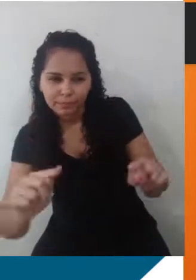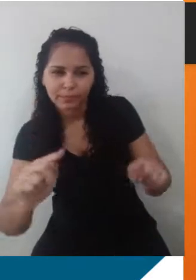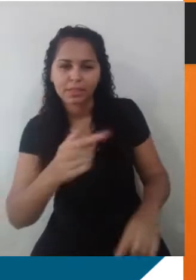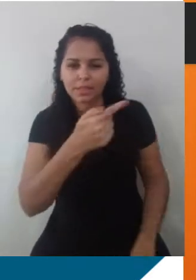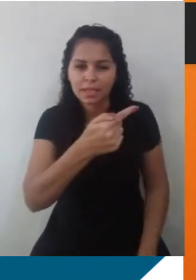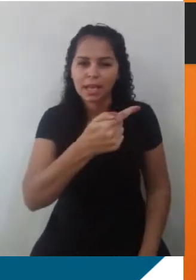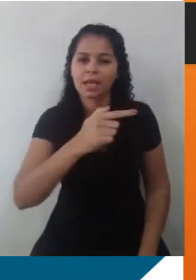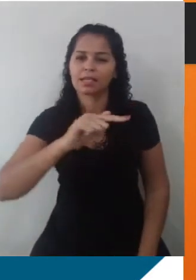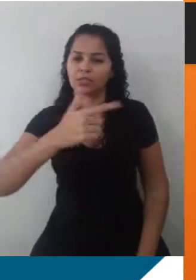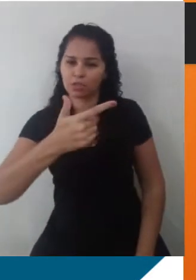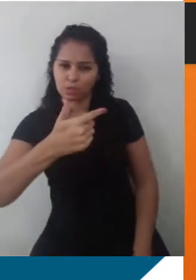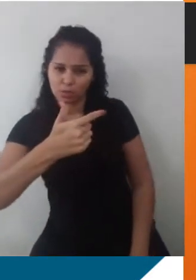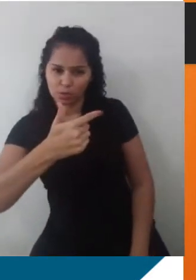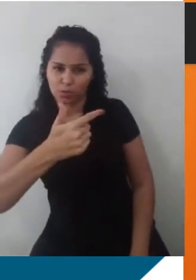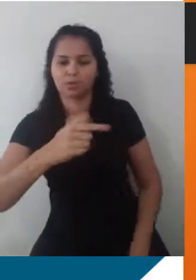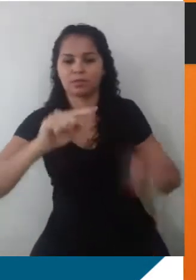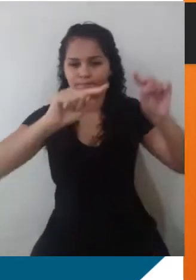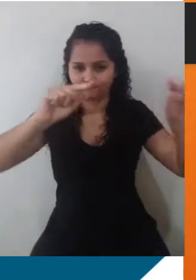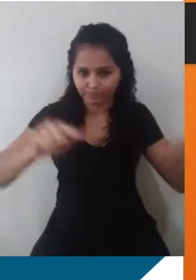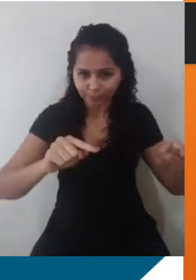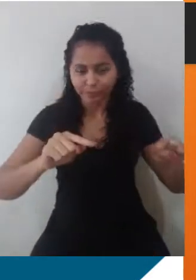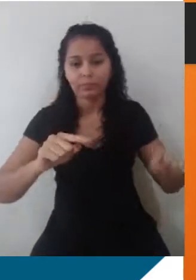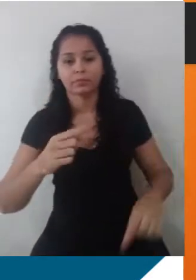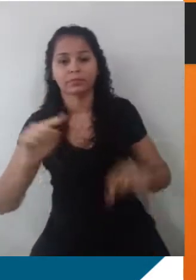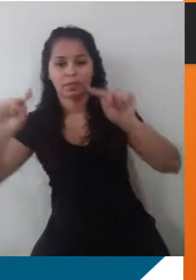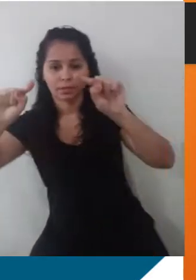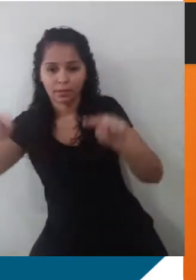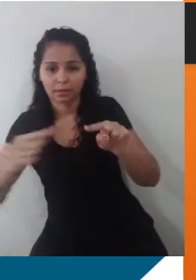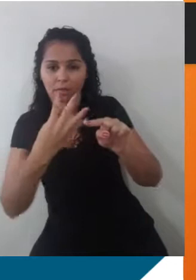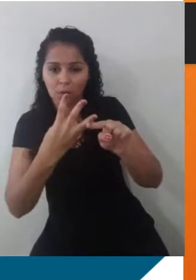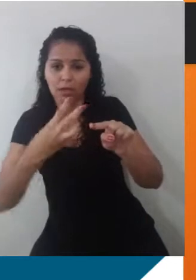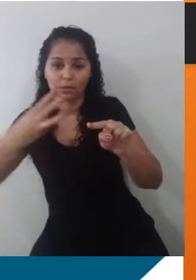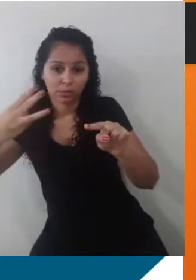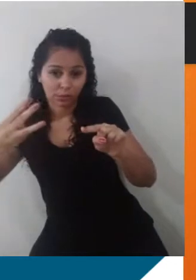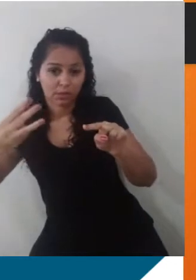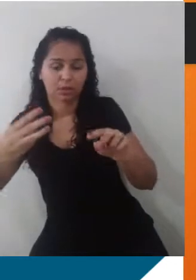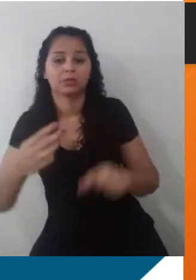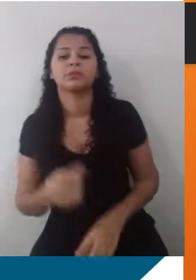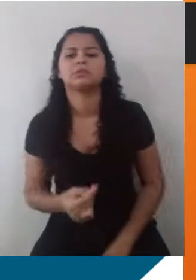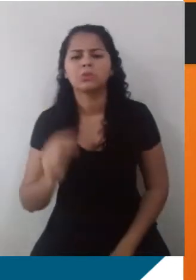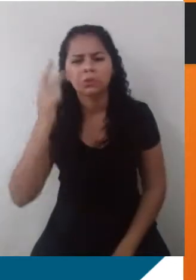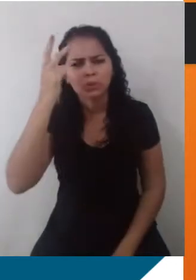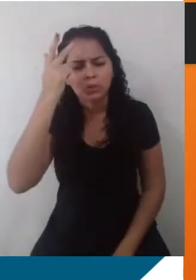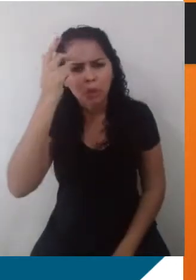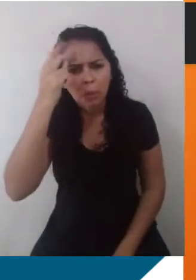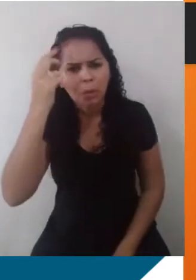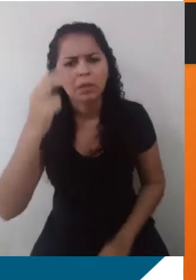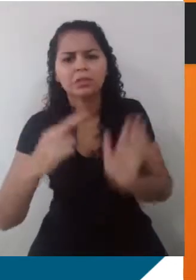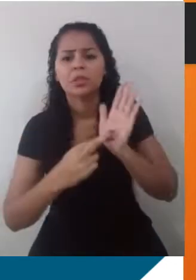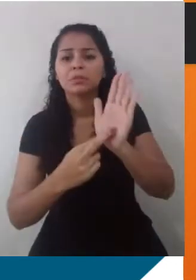com 12, 4 com 3, ou seja, os valores de entrada e suas respectivas imagens, normalmente são